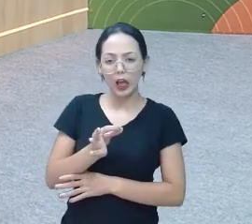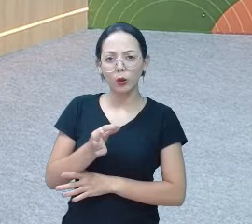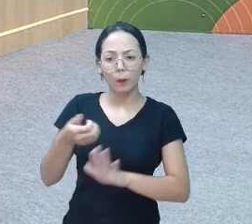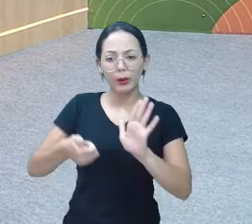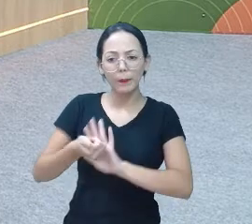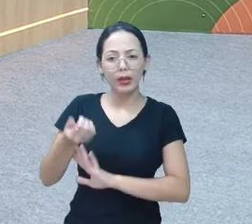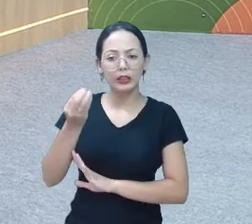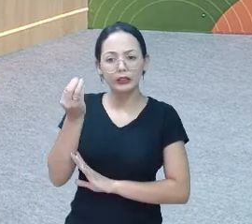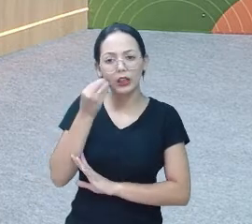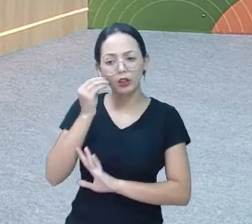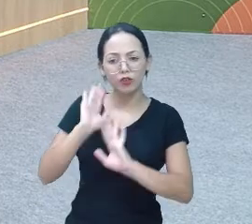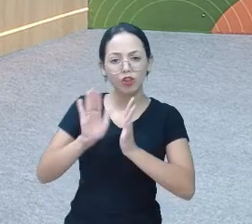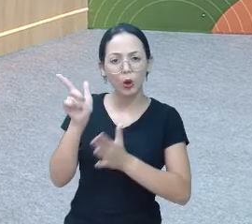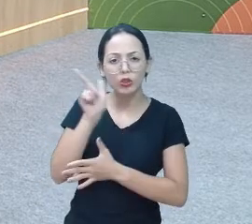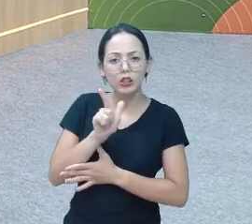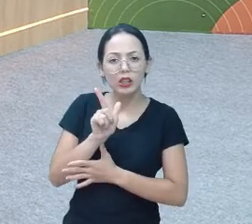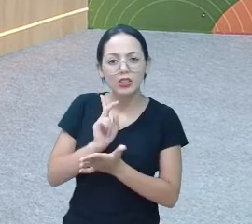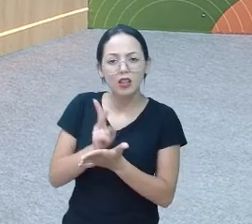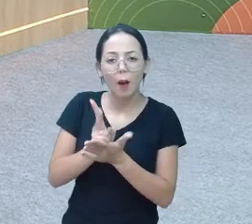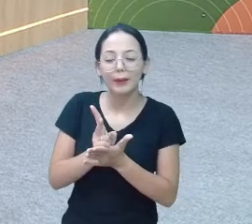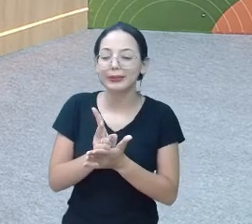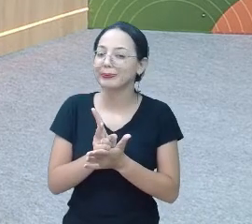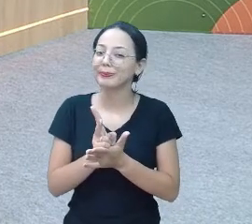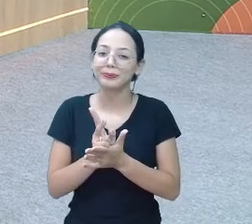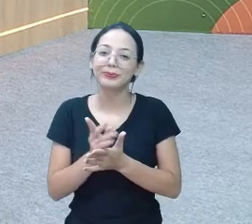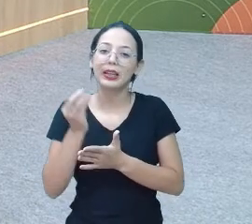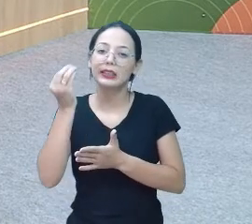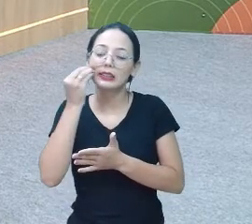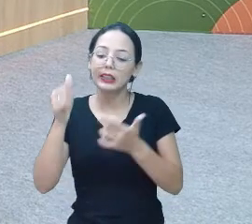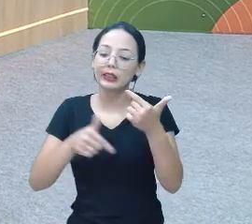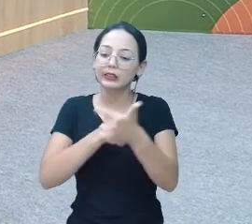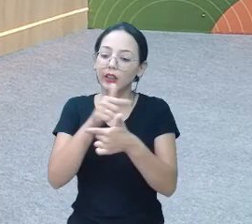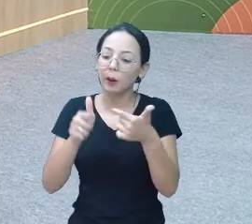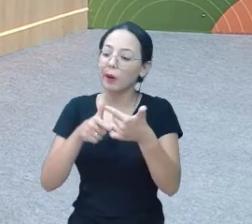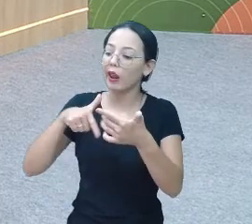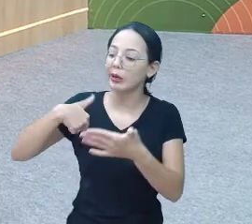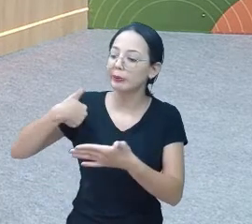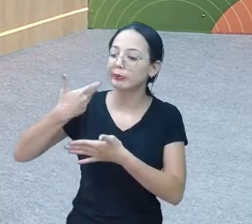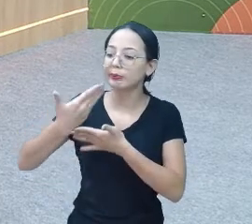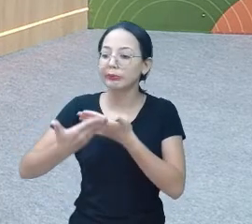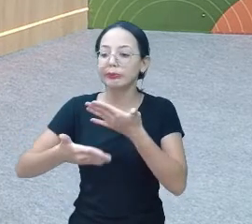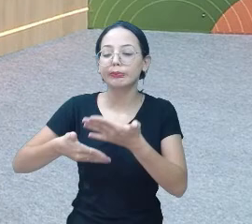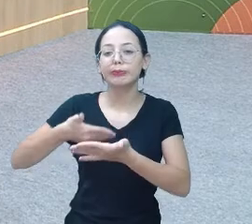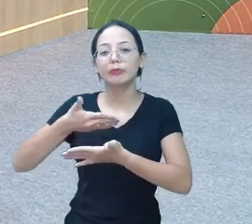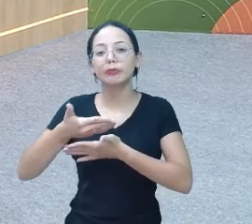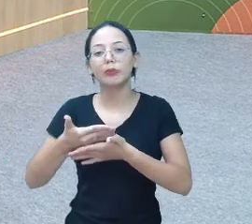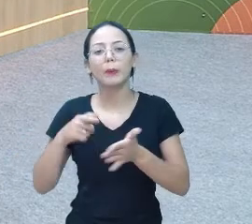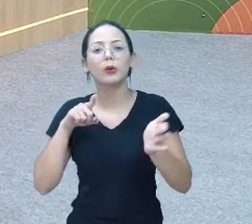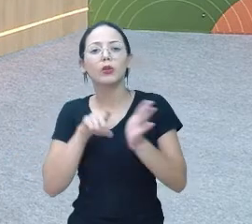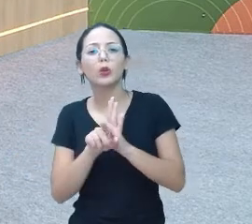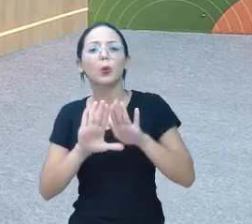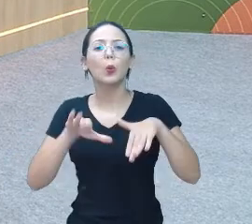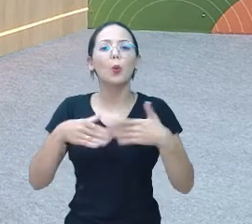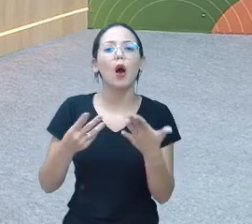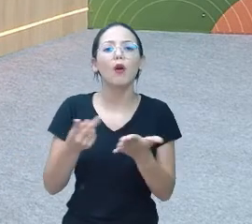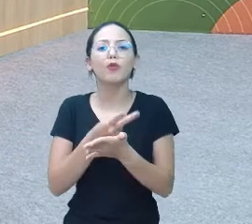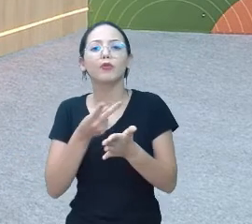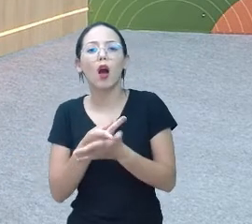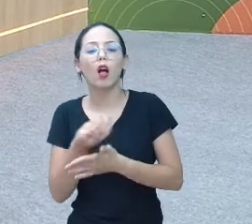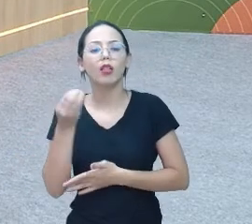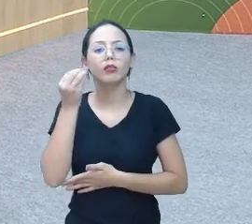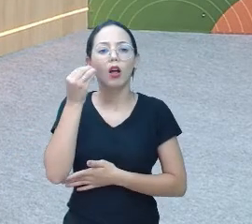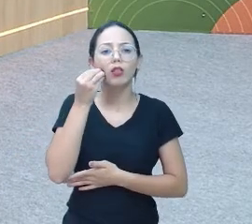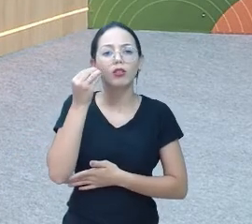tentativa vai funcionar sempre. A gente vai tentar trabalhar um pouco com essa tentativa e quais são as falhas que a gente vai cometer nessas